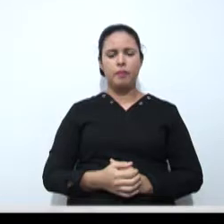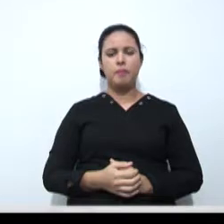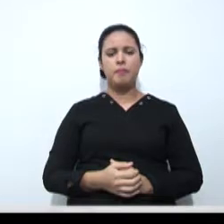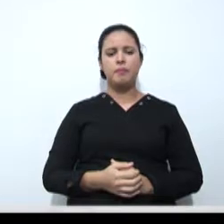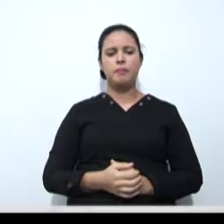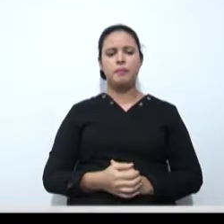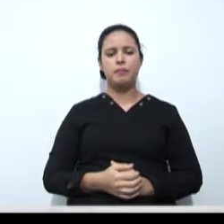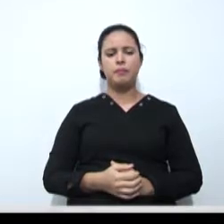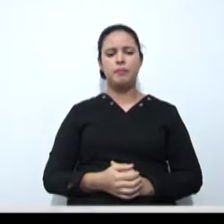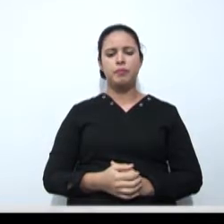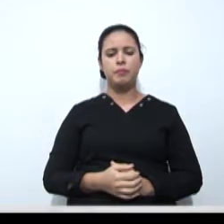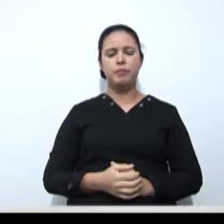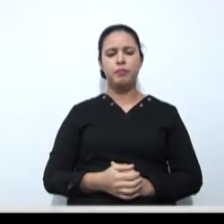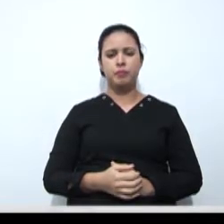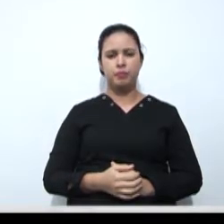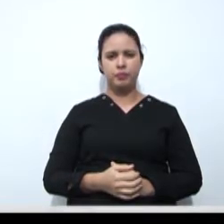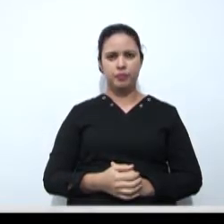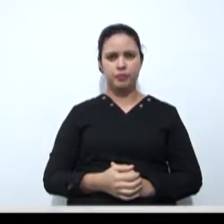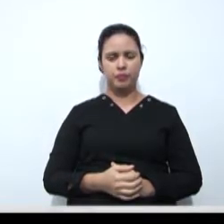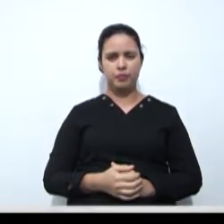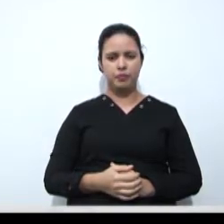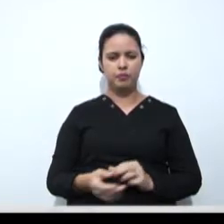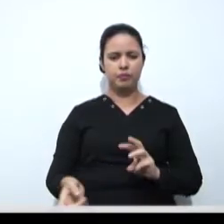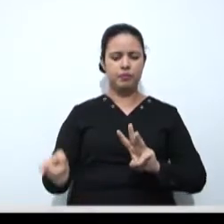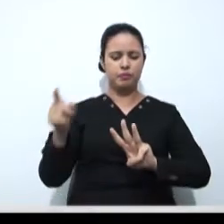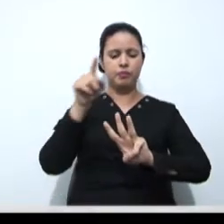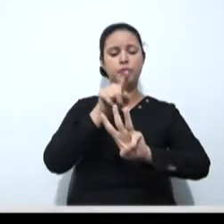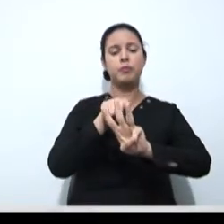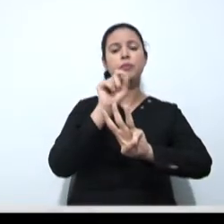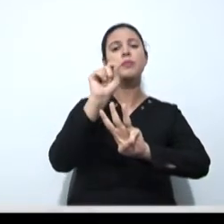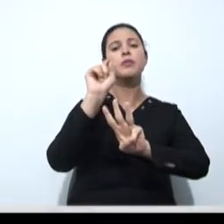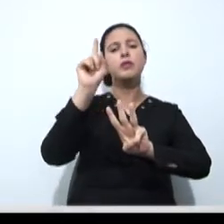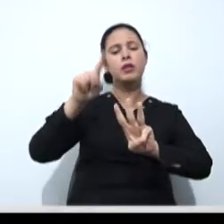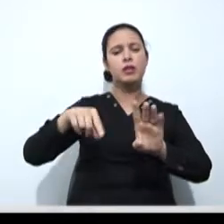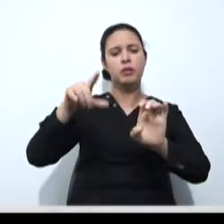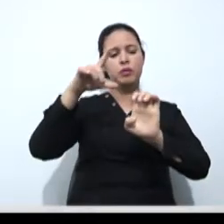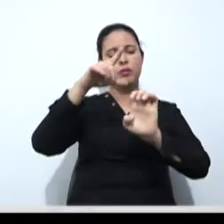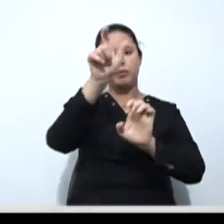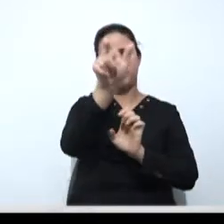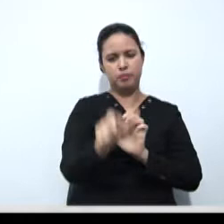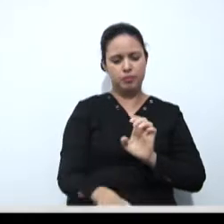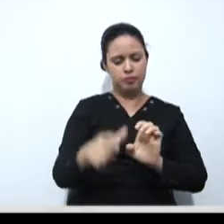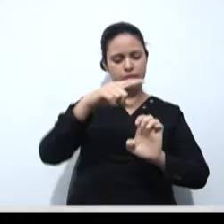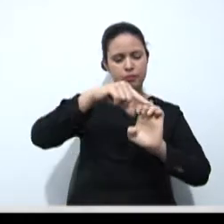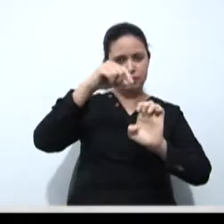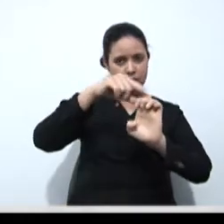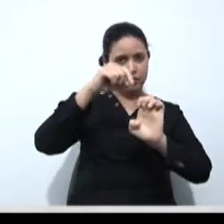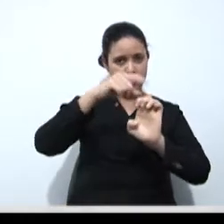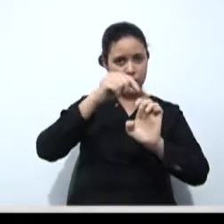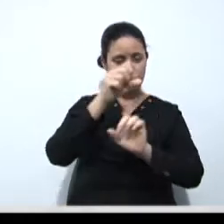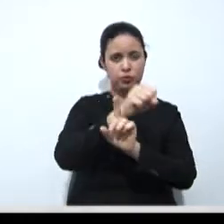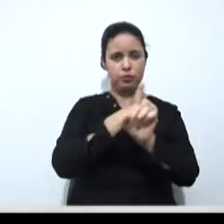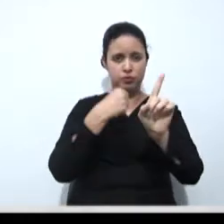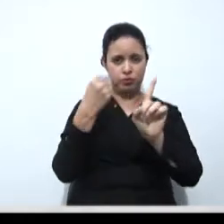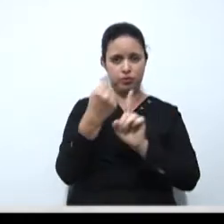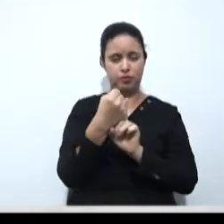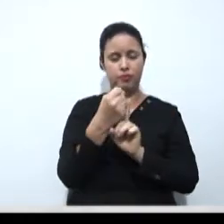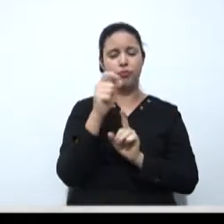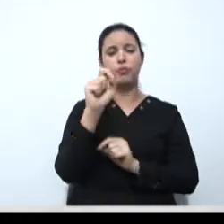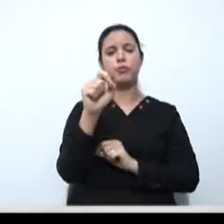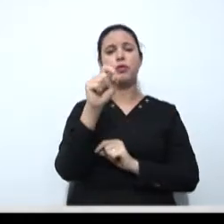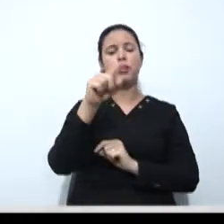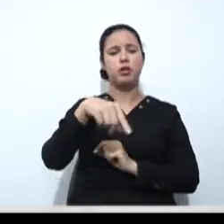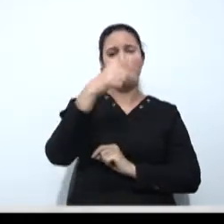de empreendedor é o empreendedor social. O empreendedor social é aquela pessoa que